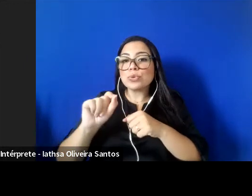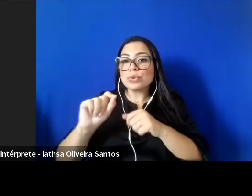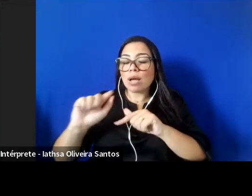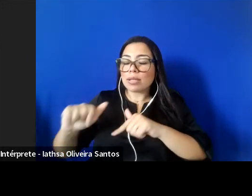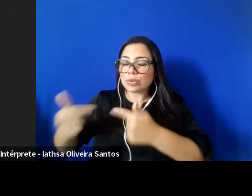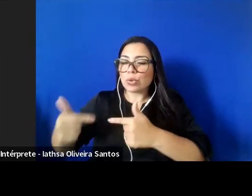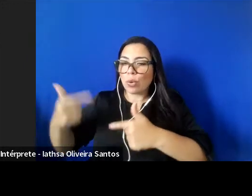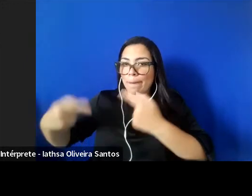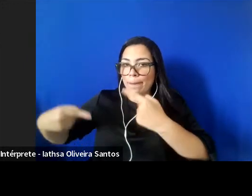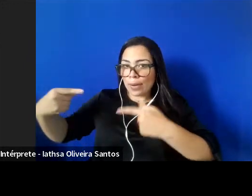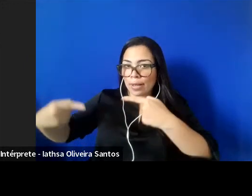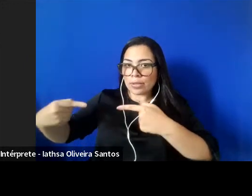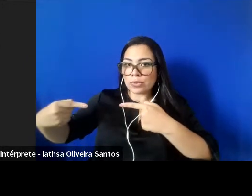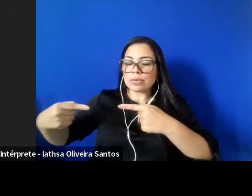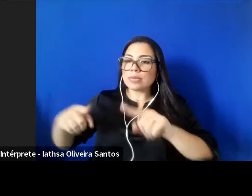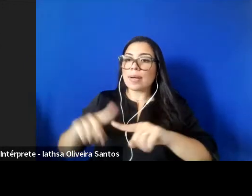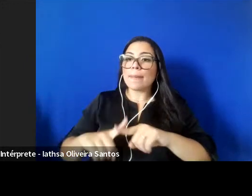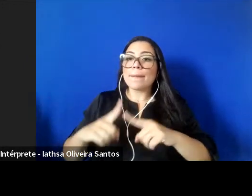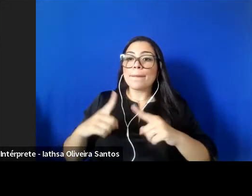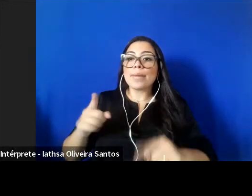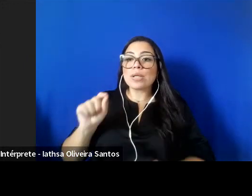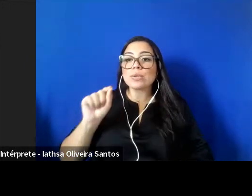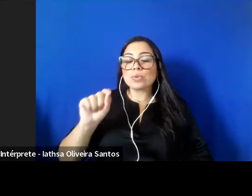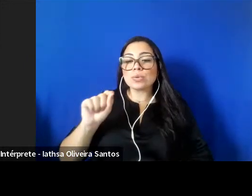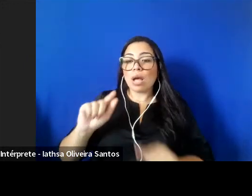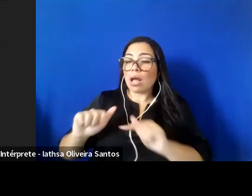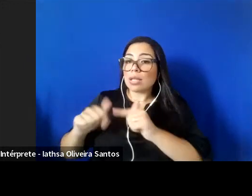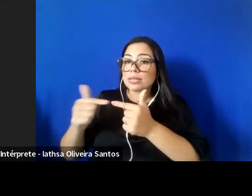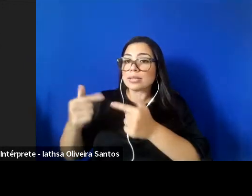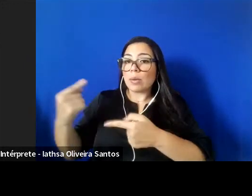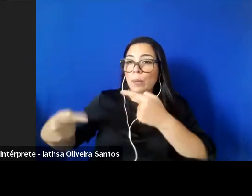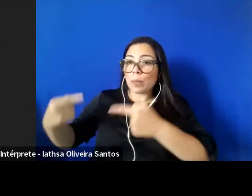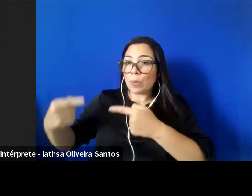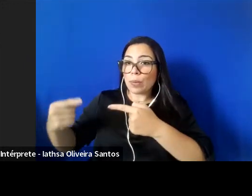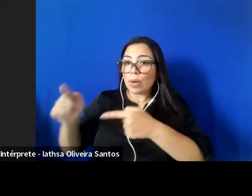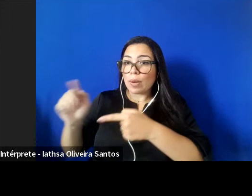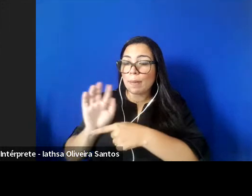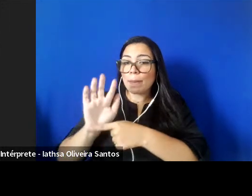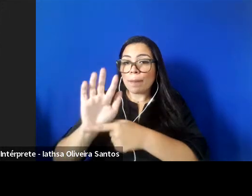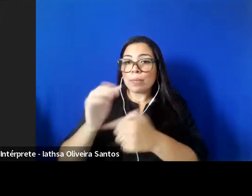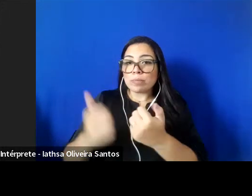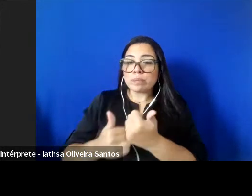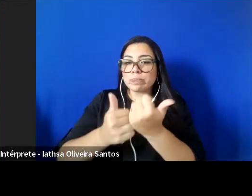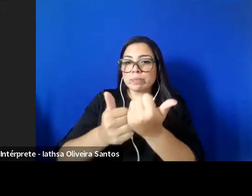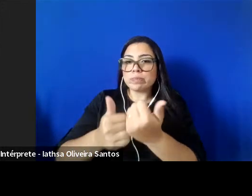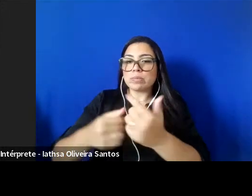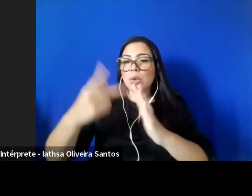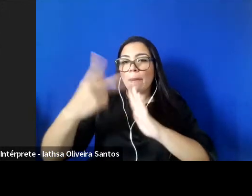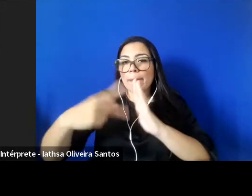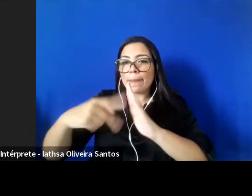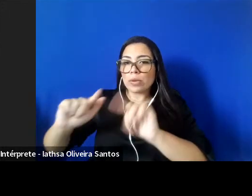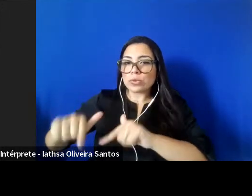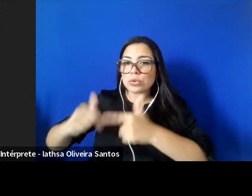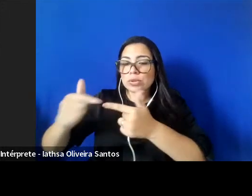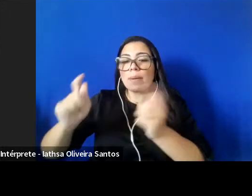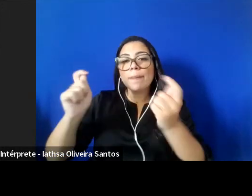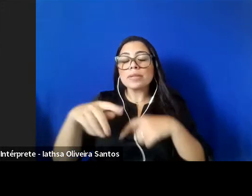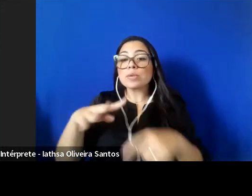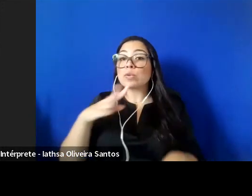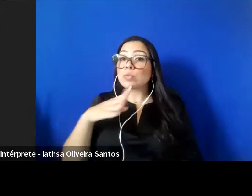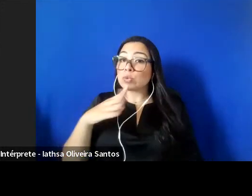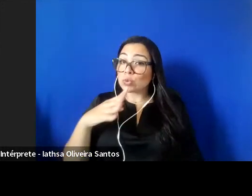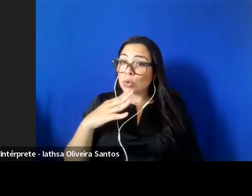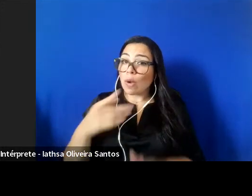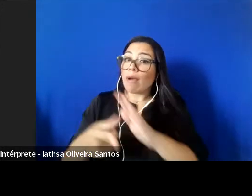políticas. Então, a ação política, para poder ser implementada através de programas de ação, a gente precisa ter o conhecimento do que vai fazer,